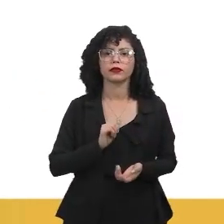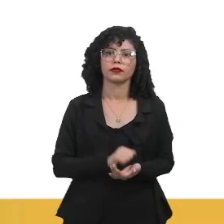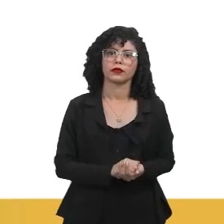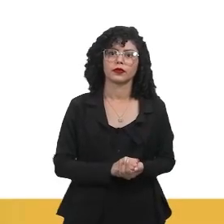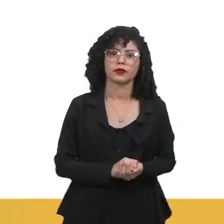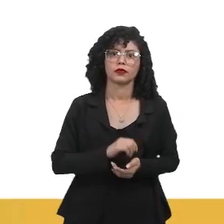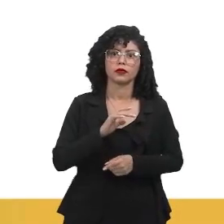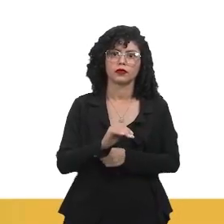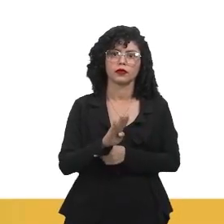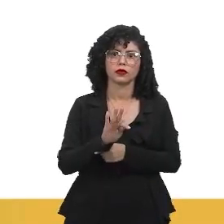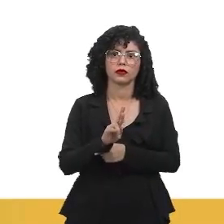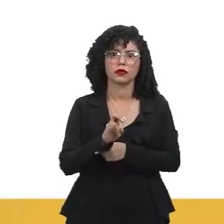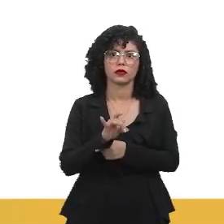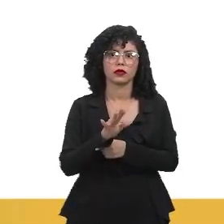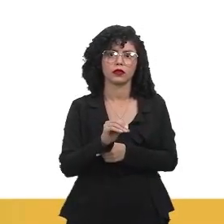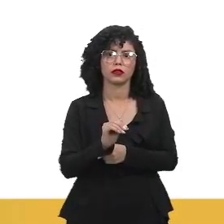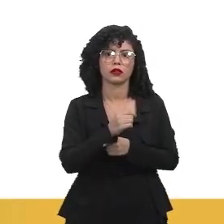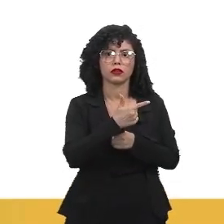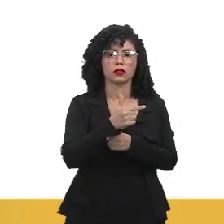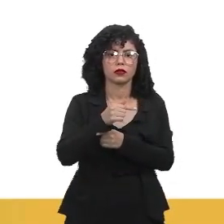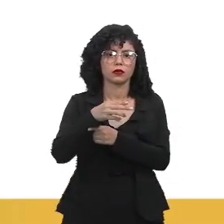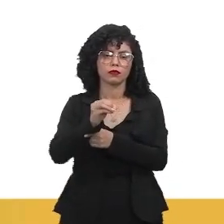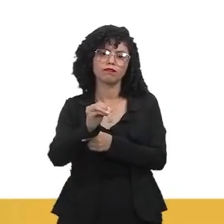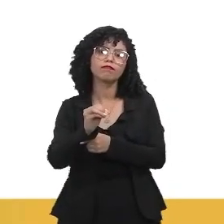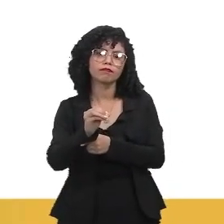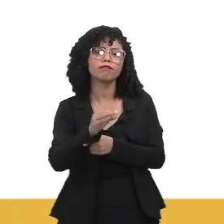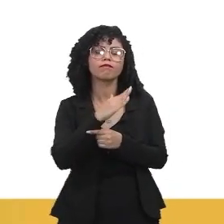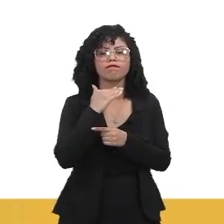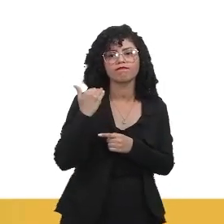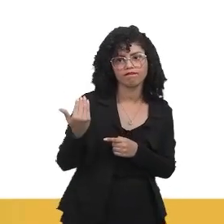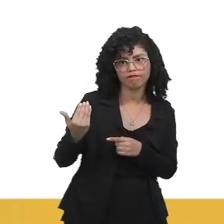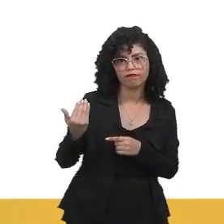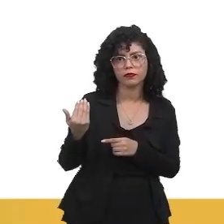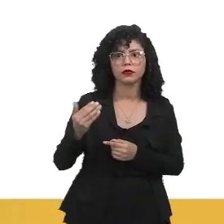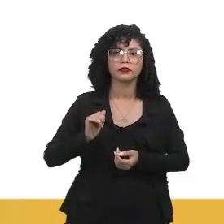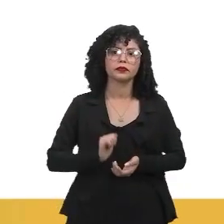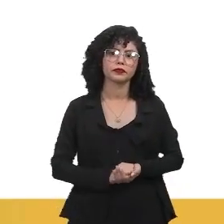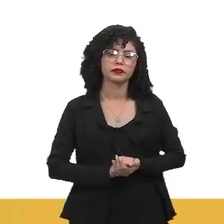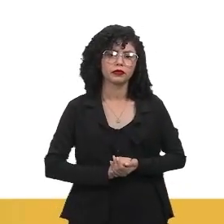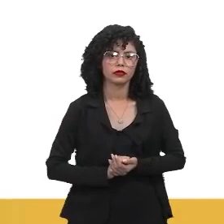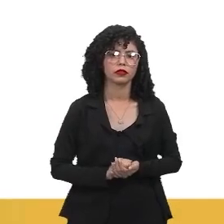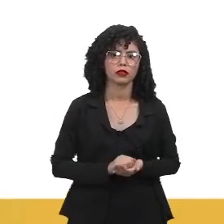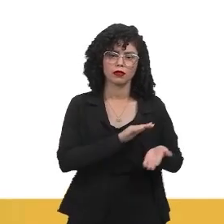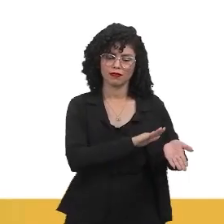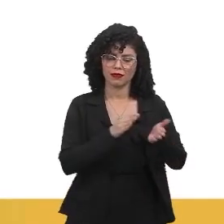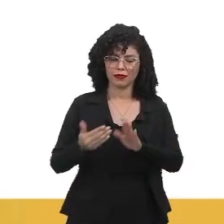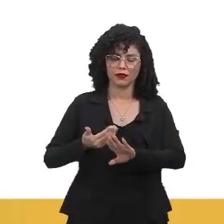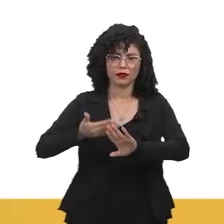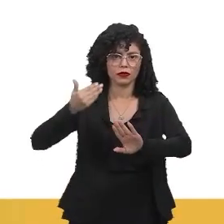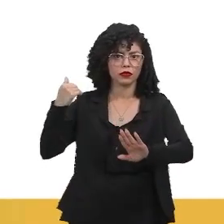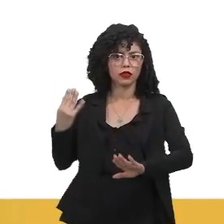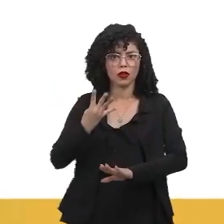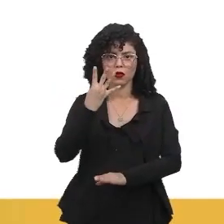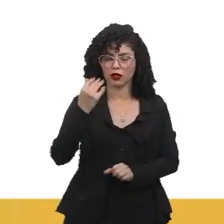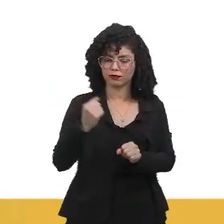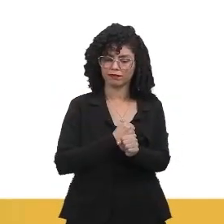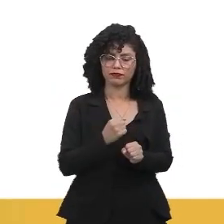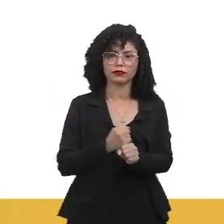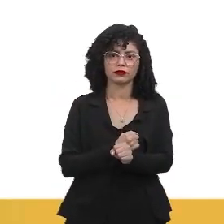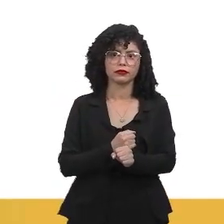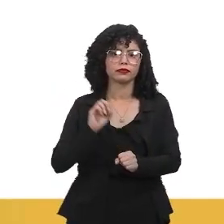de Brumadinho, em Minas Gerais, que matou 270 pessoas e, passado 4 anos desse